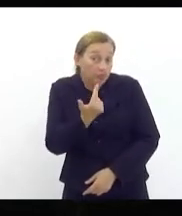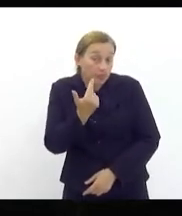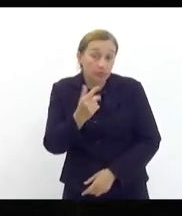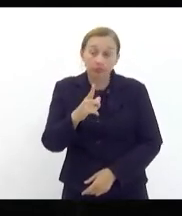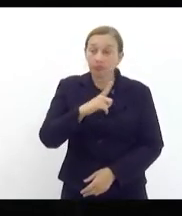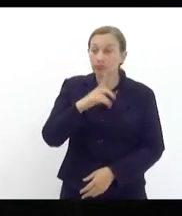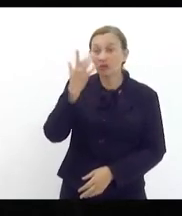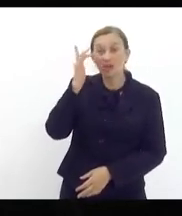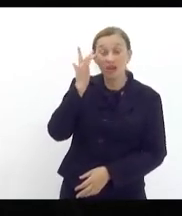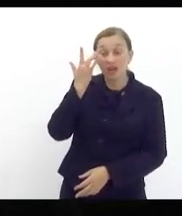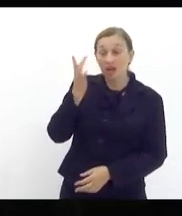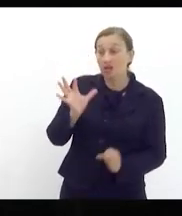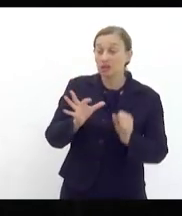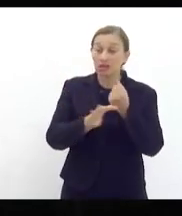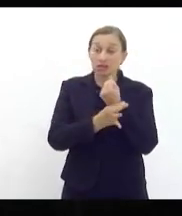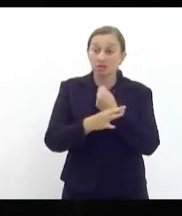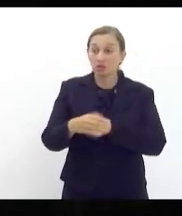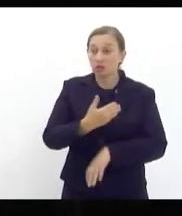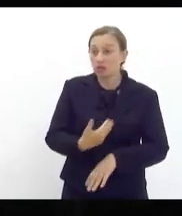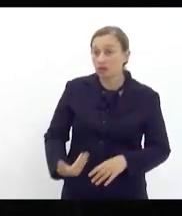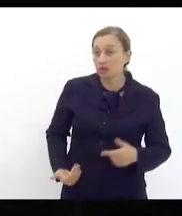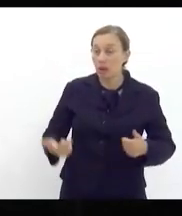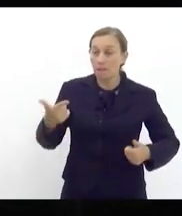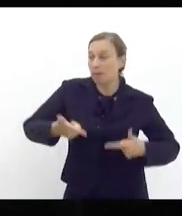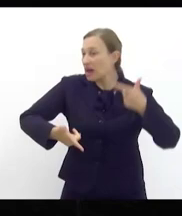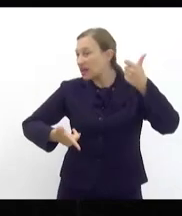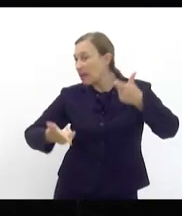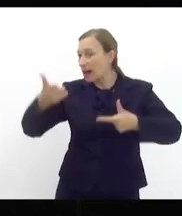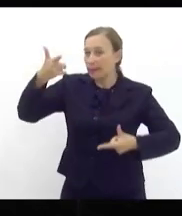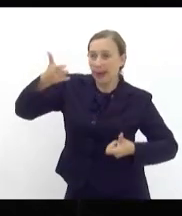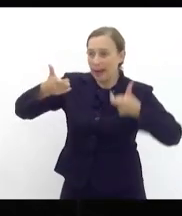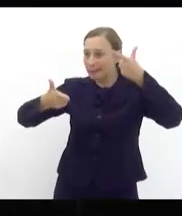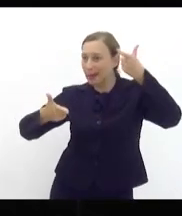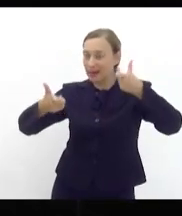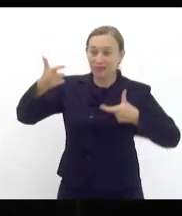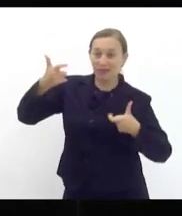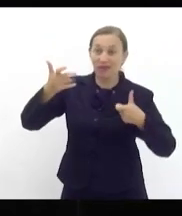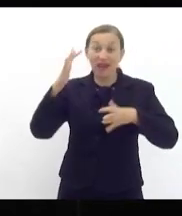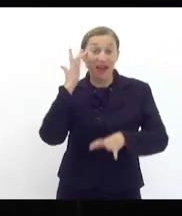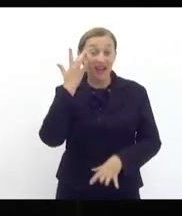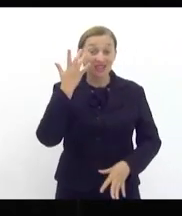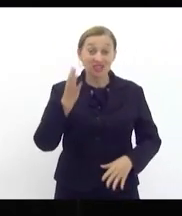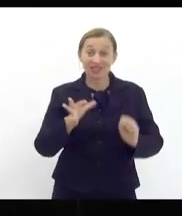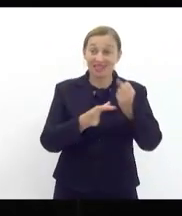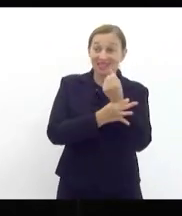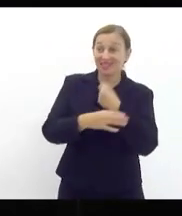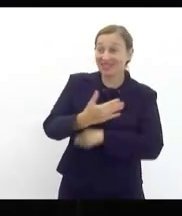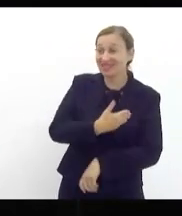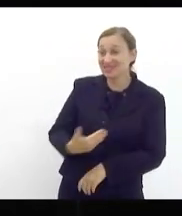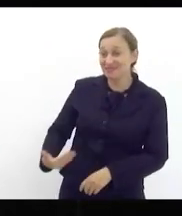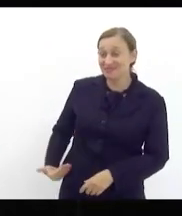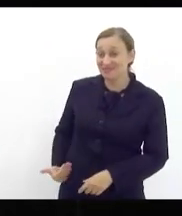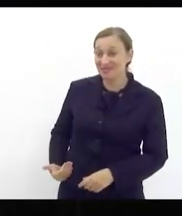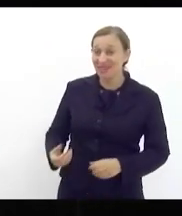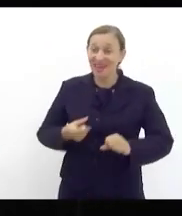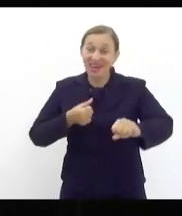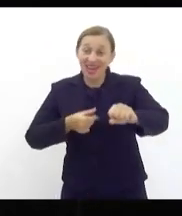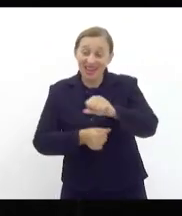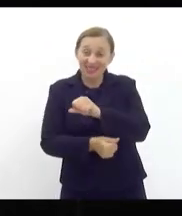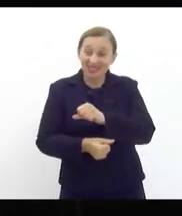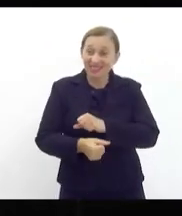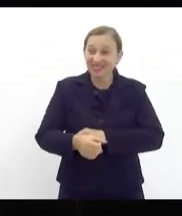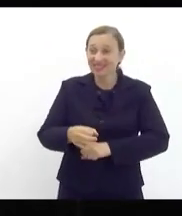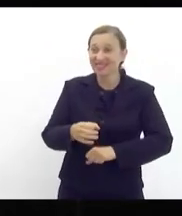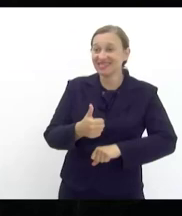gente que acha que segurança pública é bang bang bang e tem gente que acha que segurança pública é investir em plano de